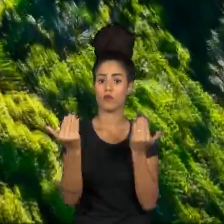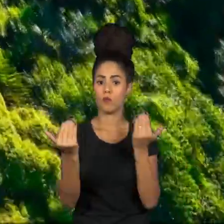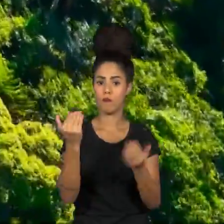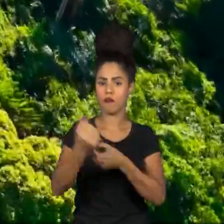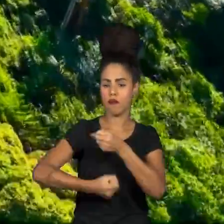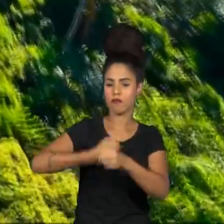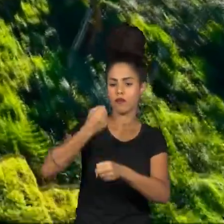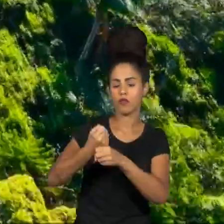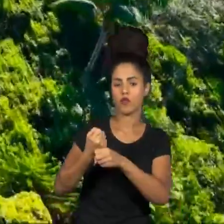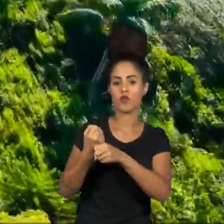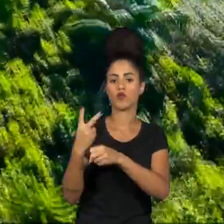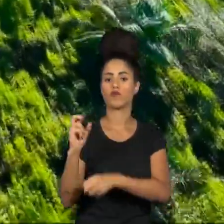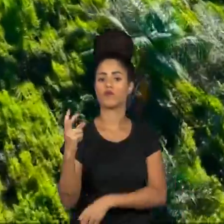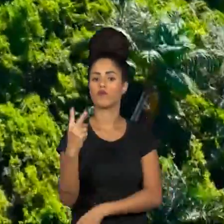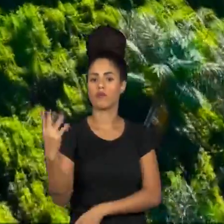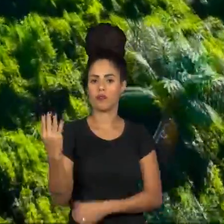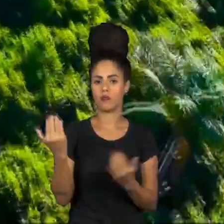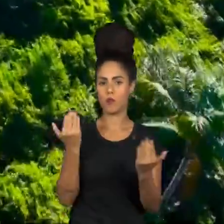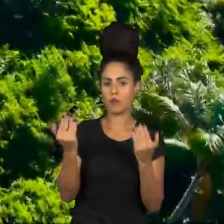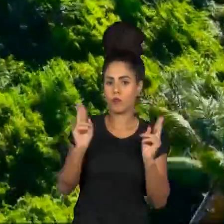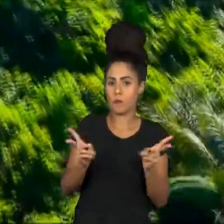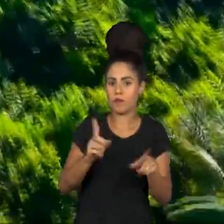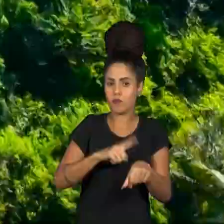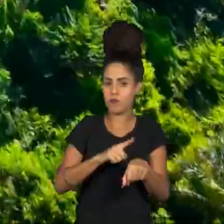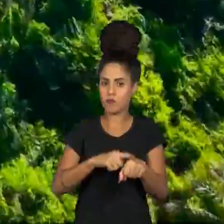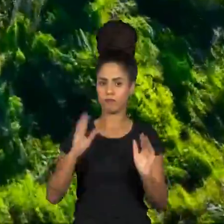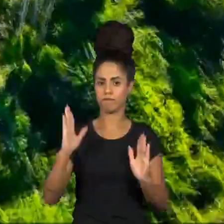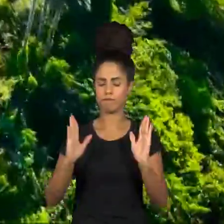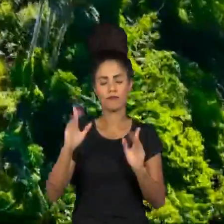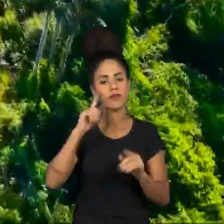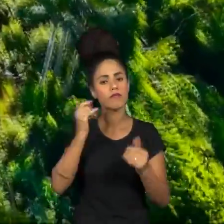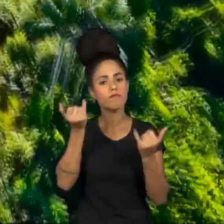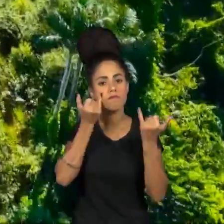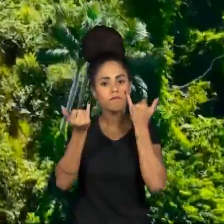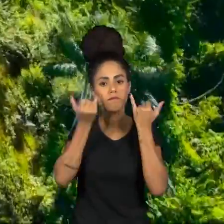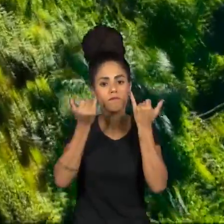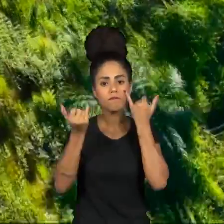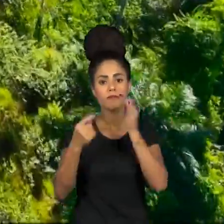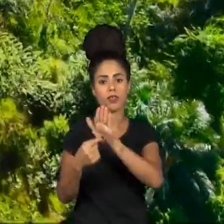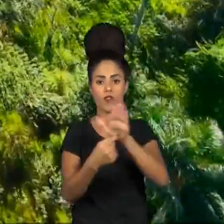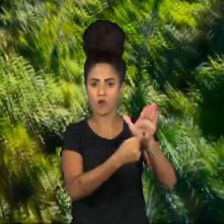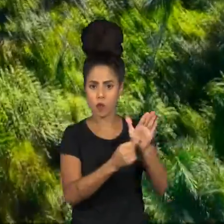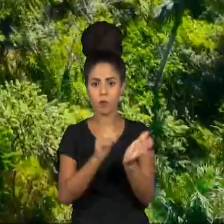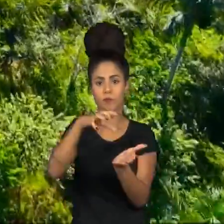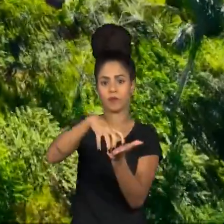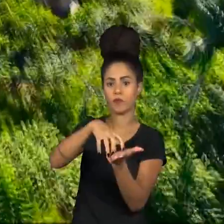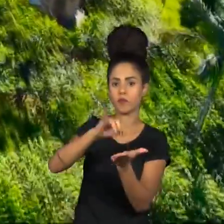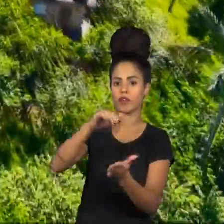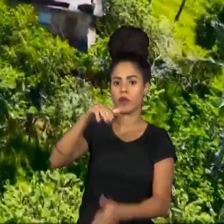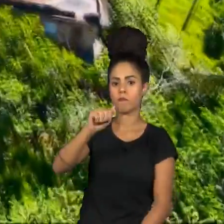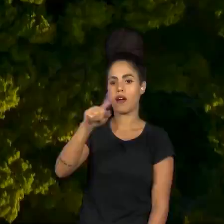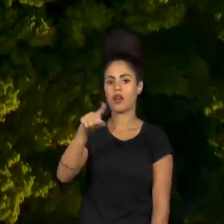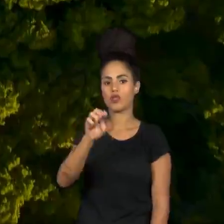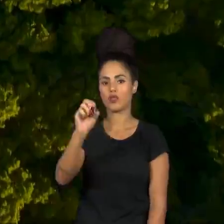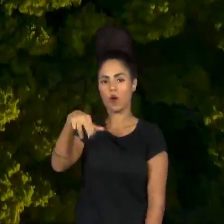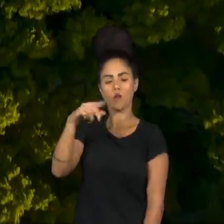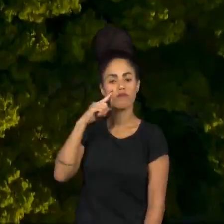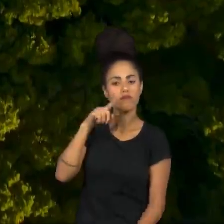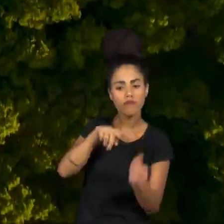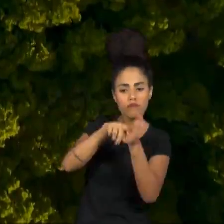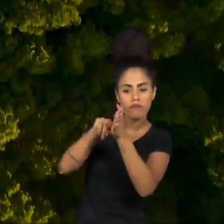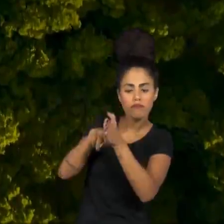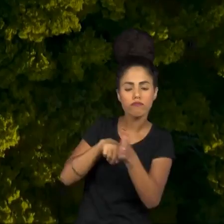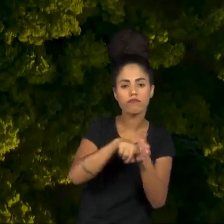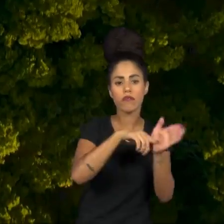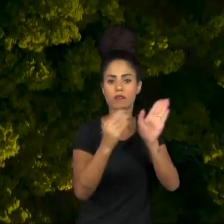ao mesmo período de 2023. Os dados não oficiais são da ONG Amazon, Instituto do Homem e Meio Ambiente